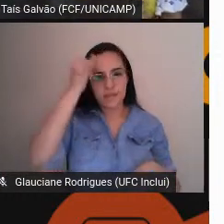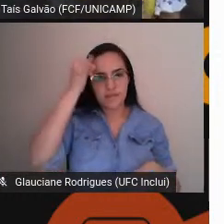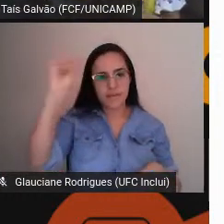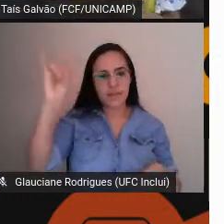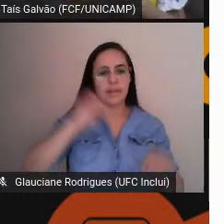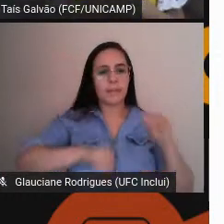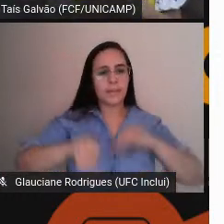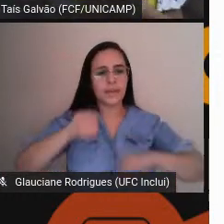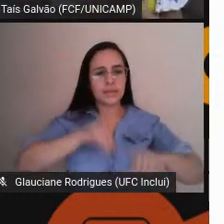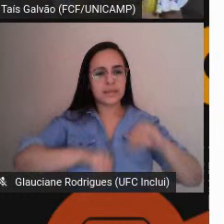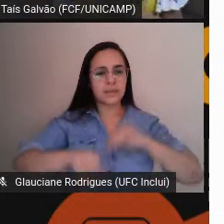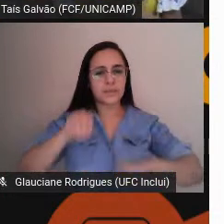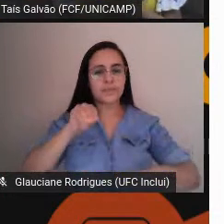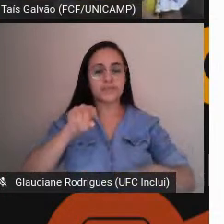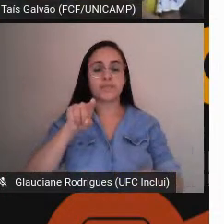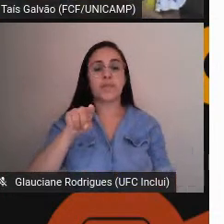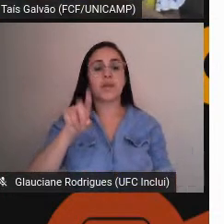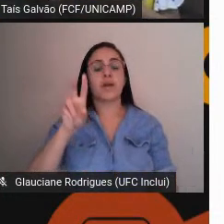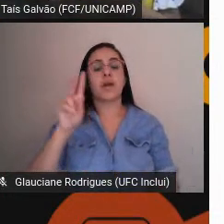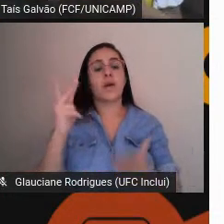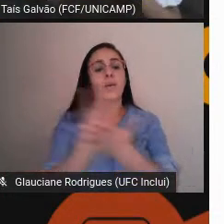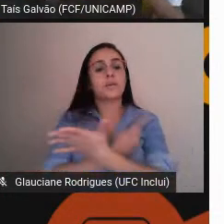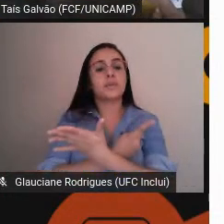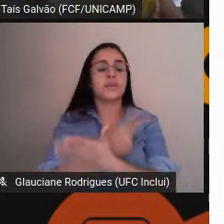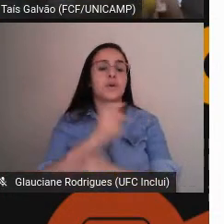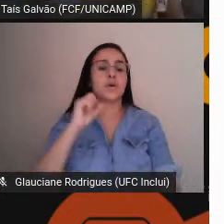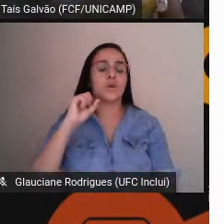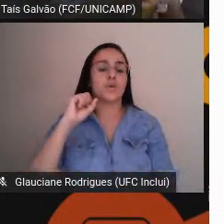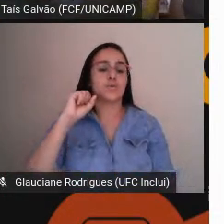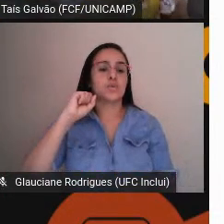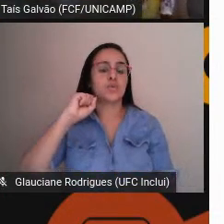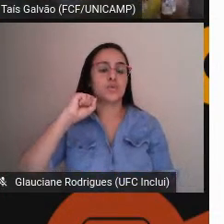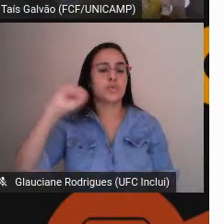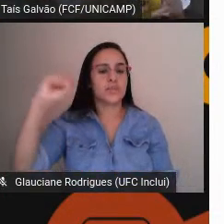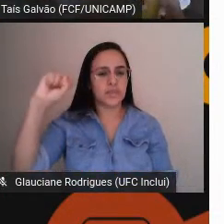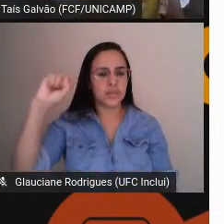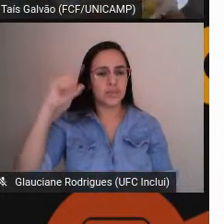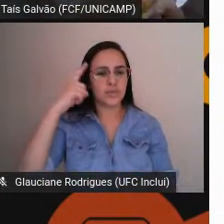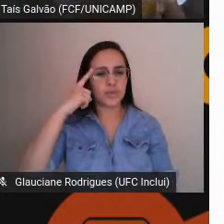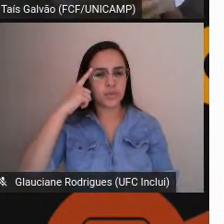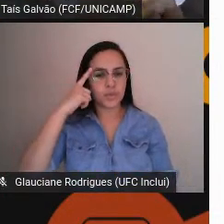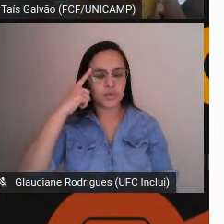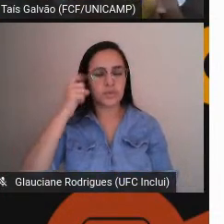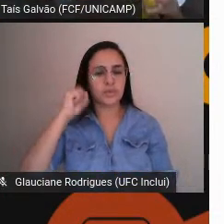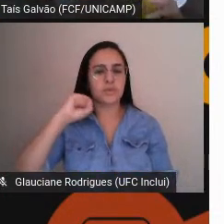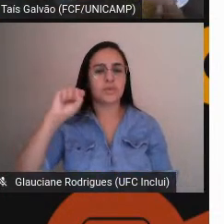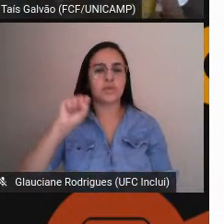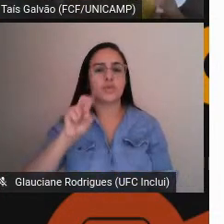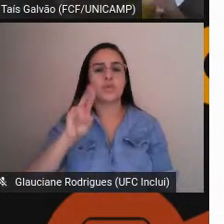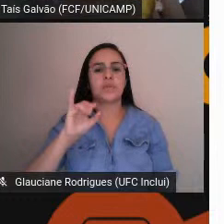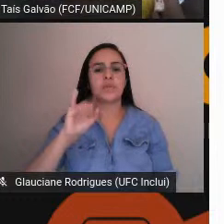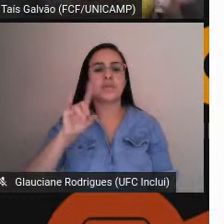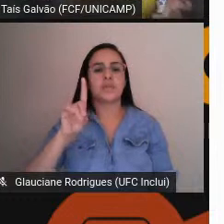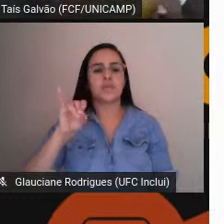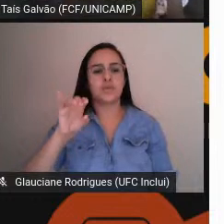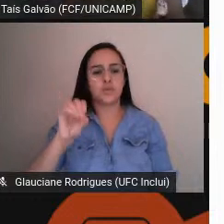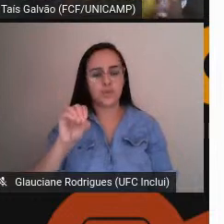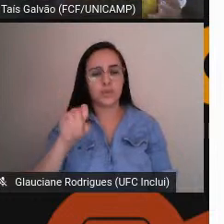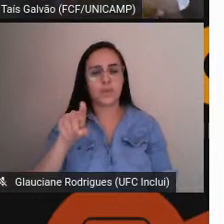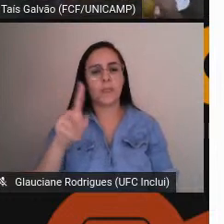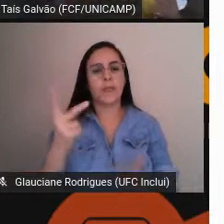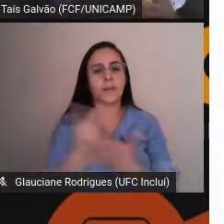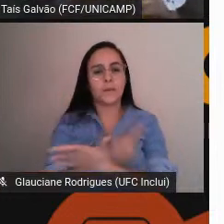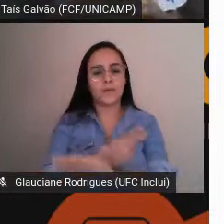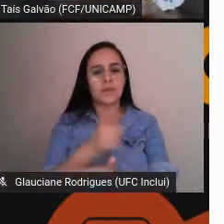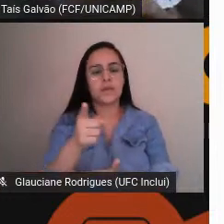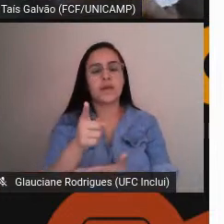de suicídio, já que é uma informação para determinada classe de antidepressivos, isso já é bem claro, né, que de aumentar o